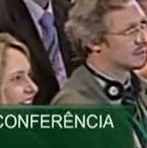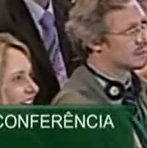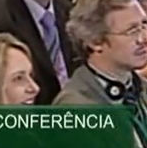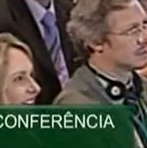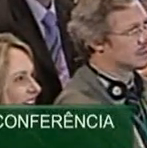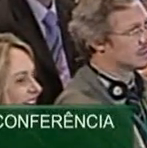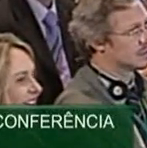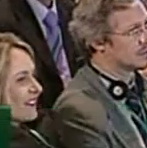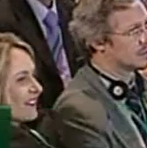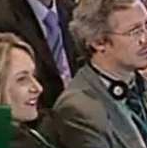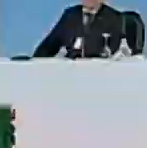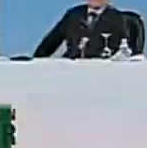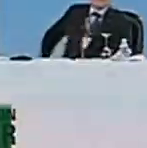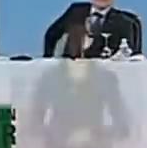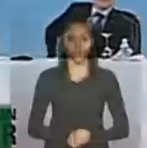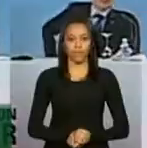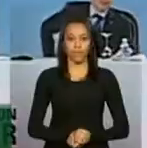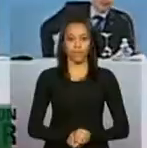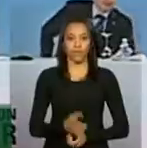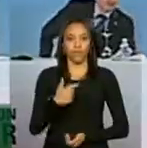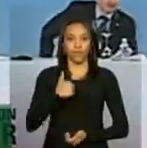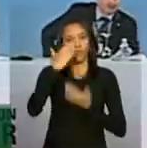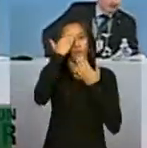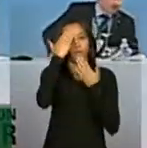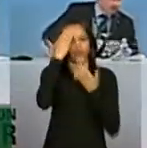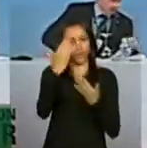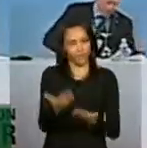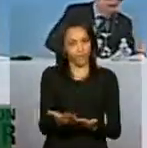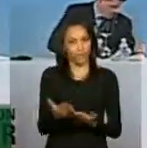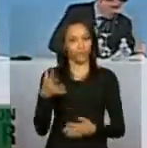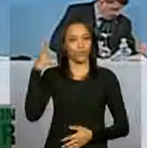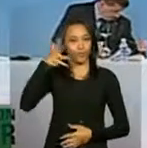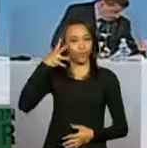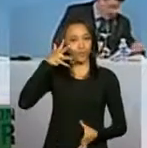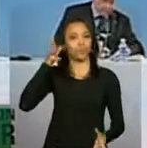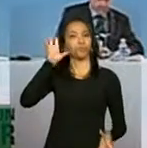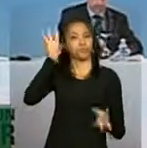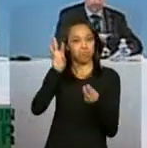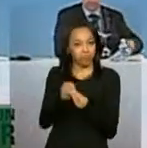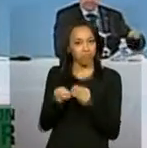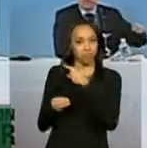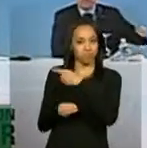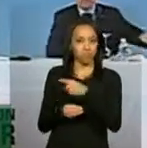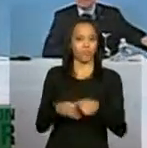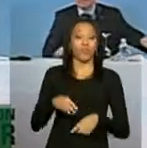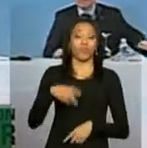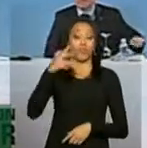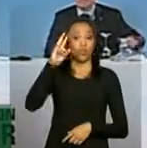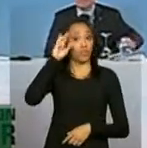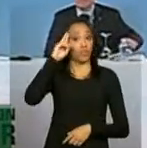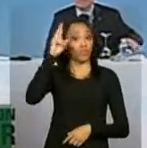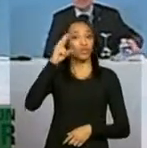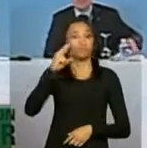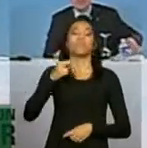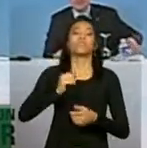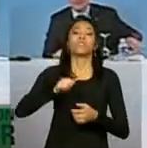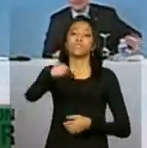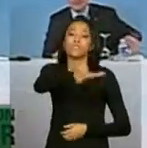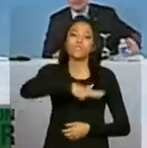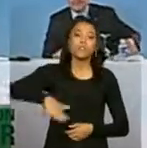Eu agradeço as palavras do diretor-geral da OIT, senhor Guy